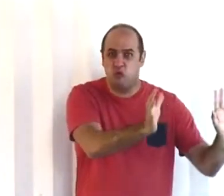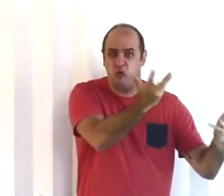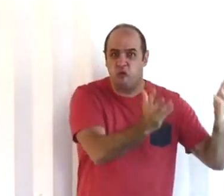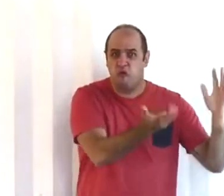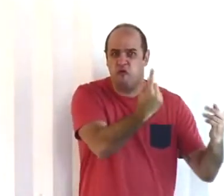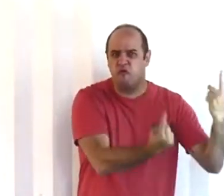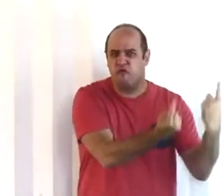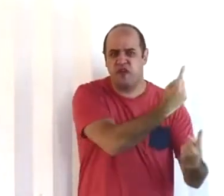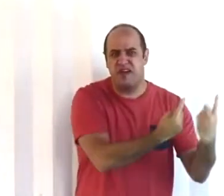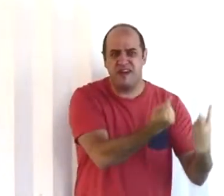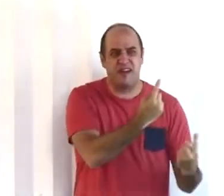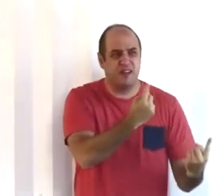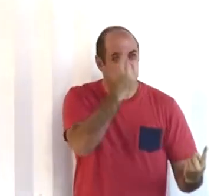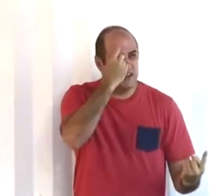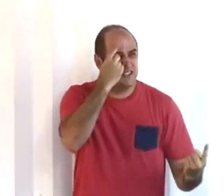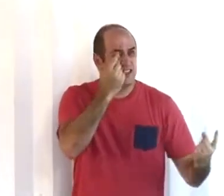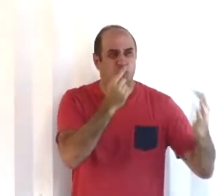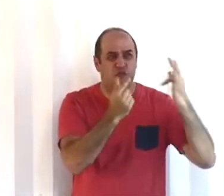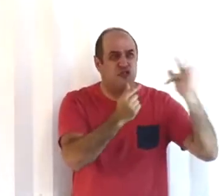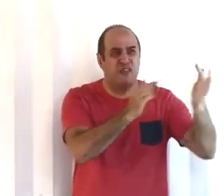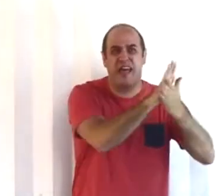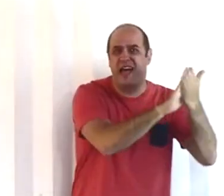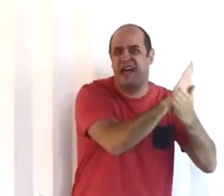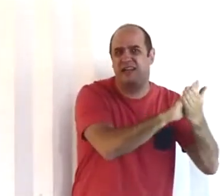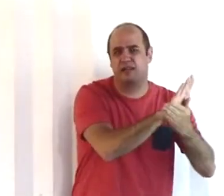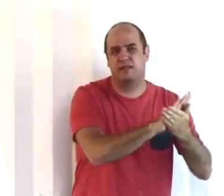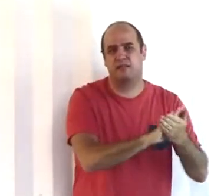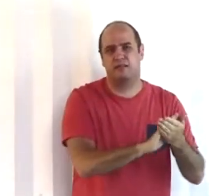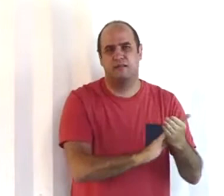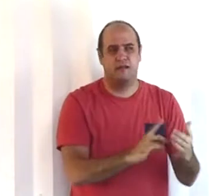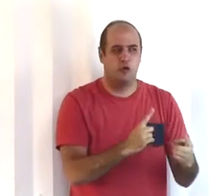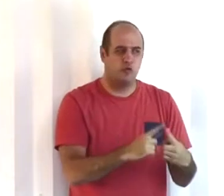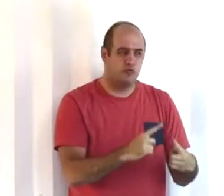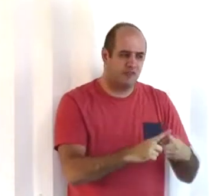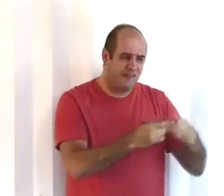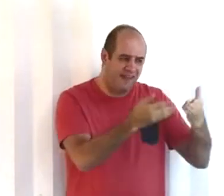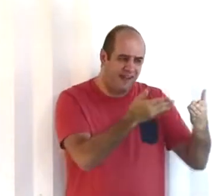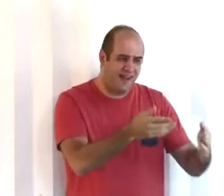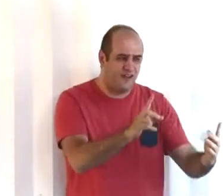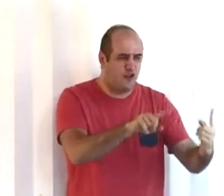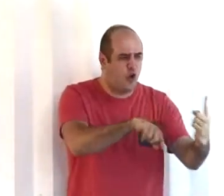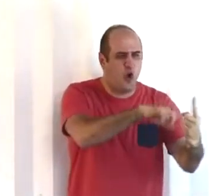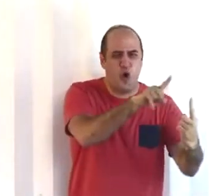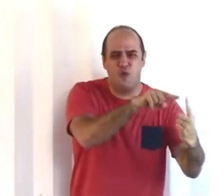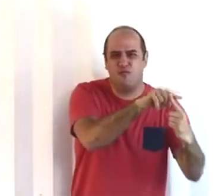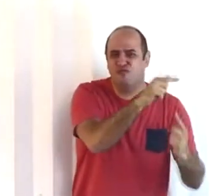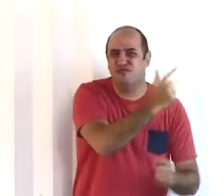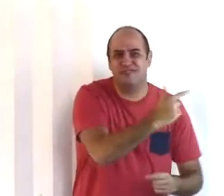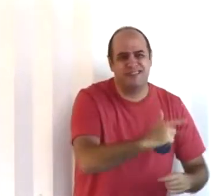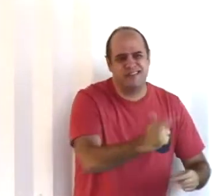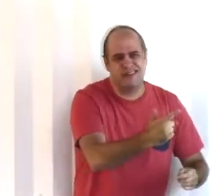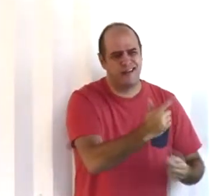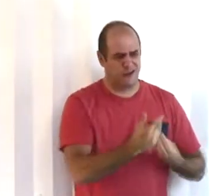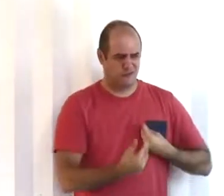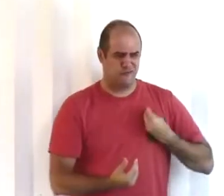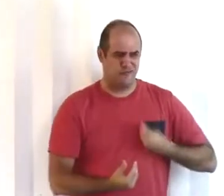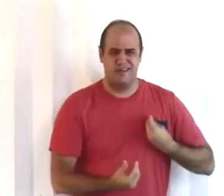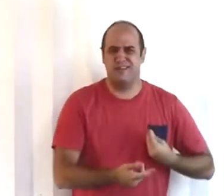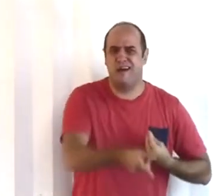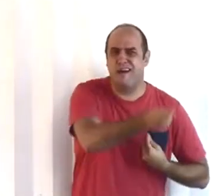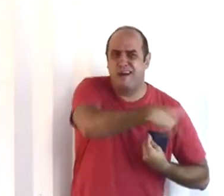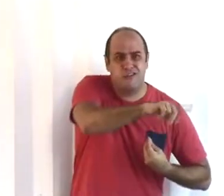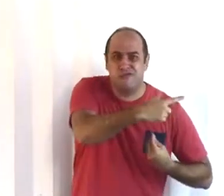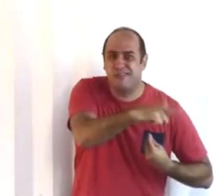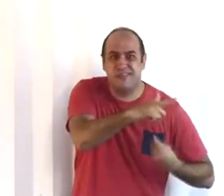não existirá um amanhã, porque o ideal está tão distante da sua realidade de compreensão